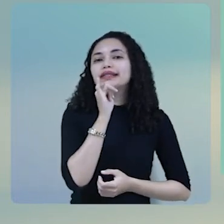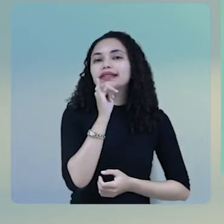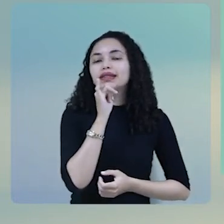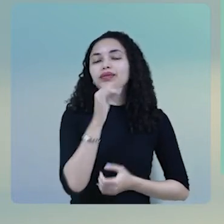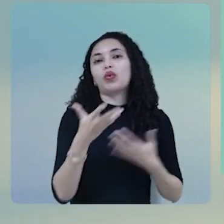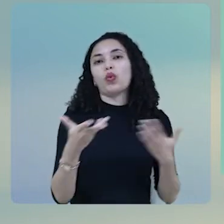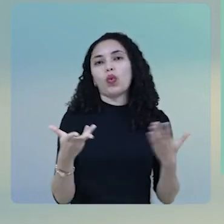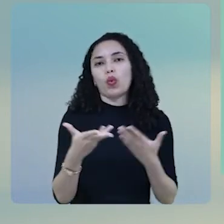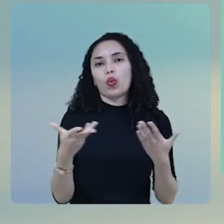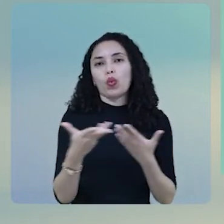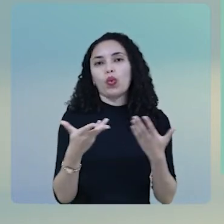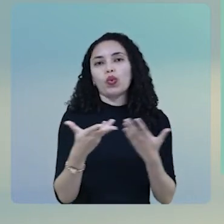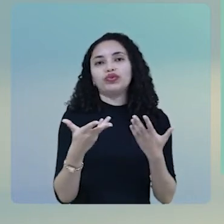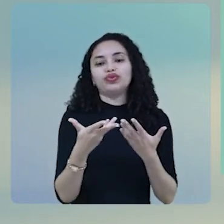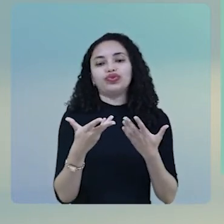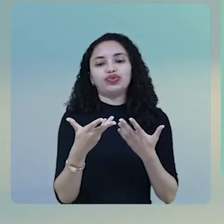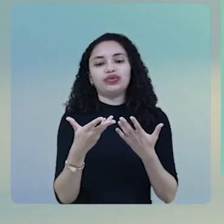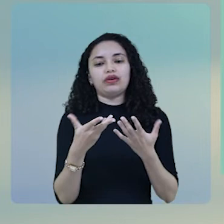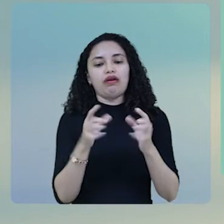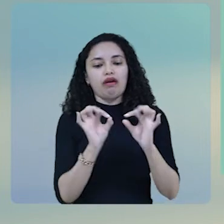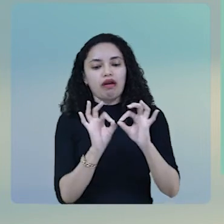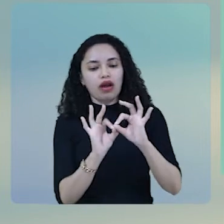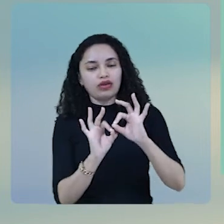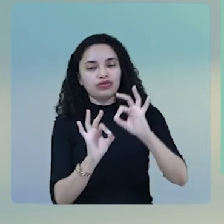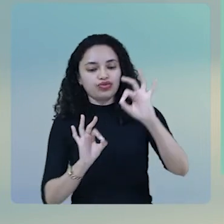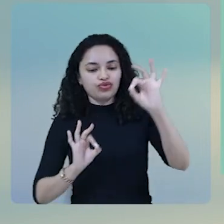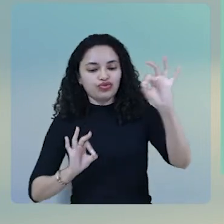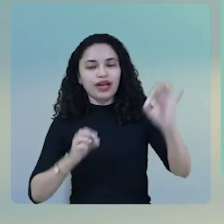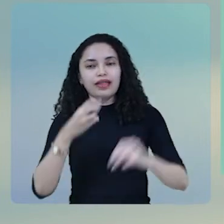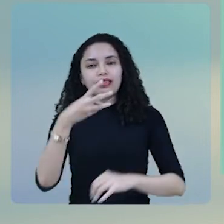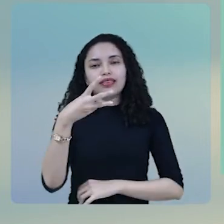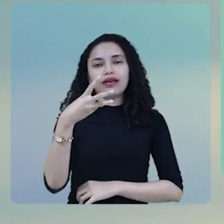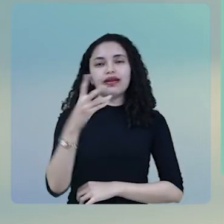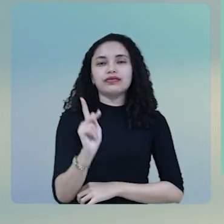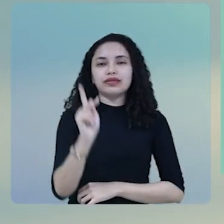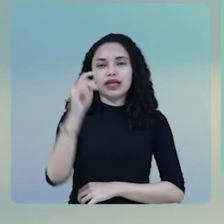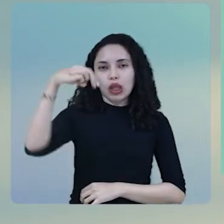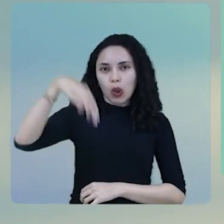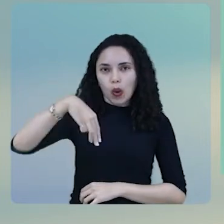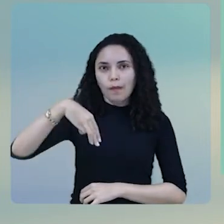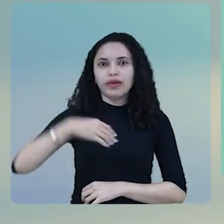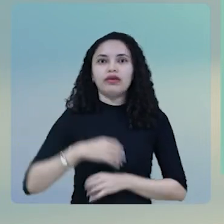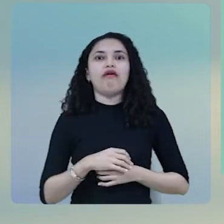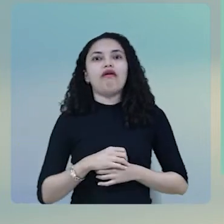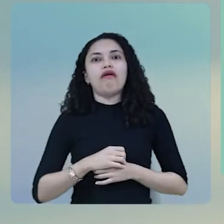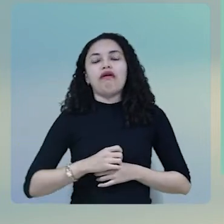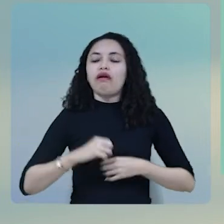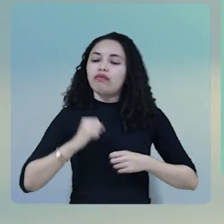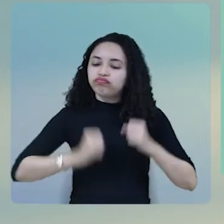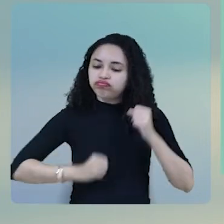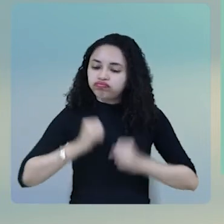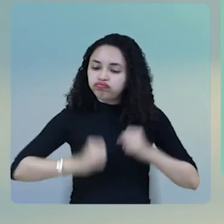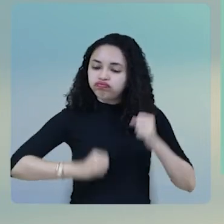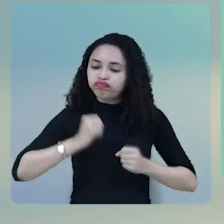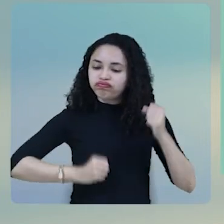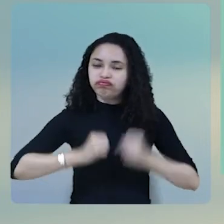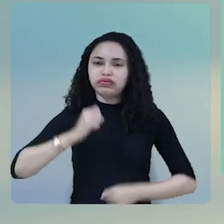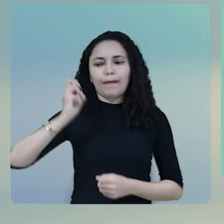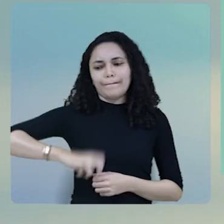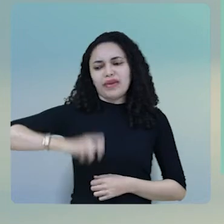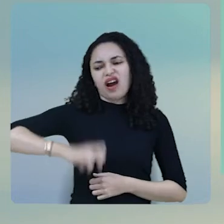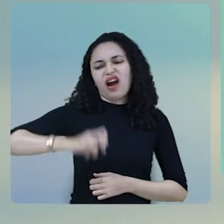dispor a percorrer uma distância de 3 quilômetros. E você vai correr durante esses 3 quilômetros. Então, você